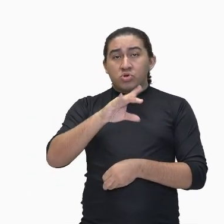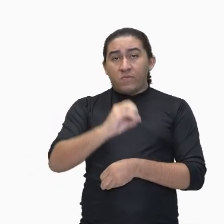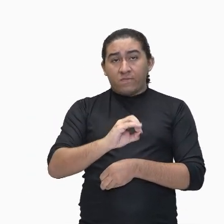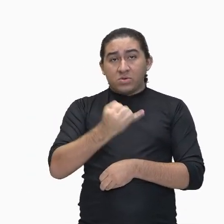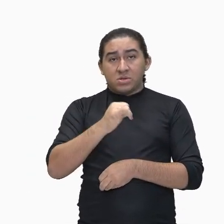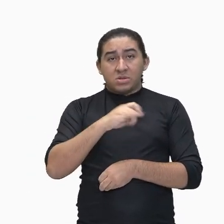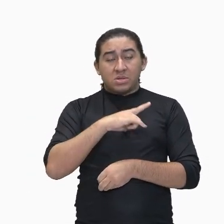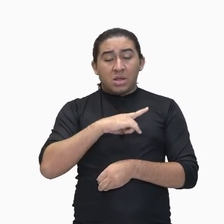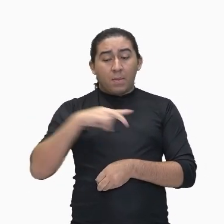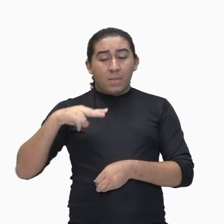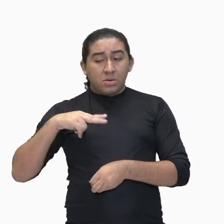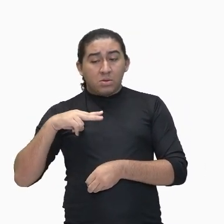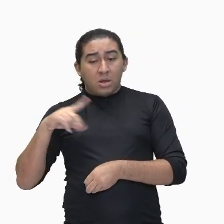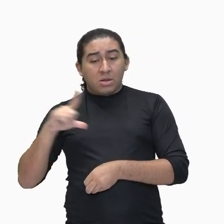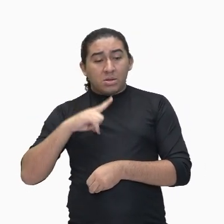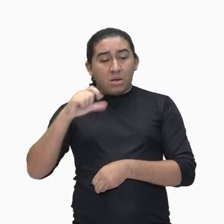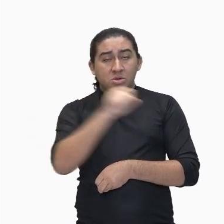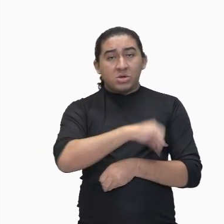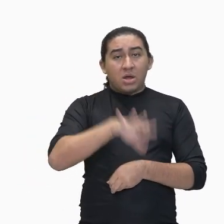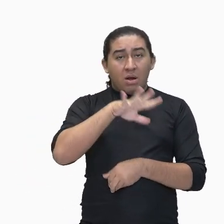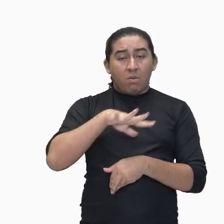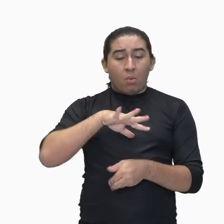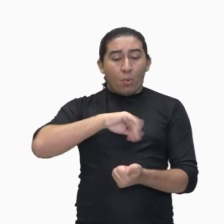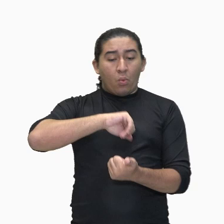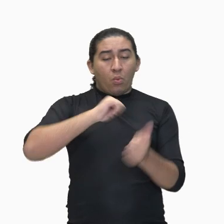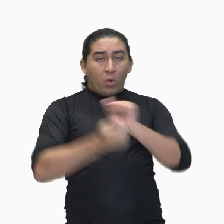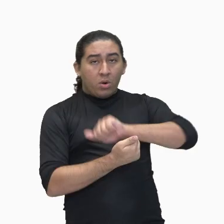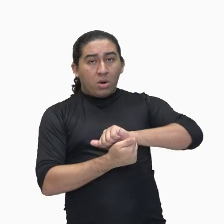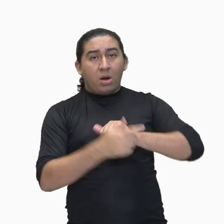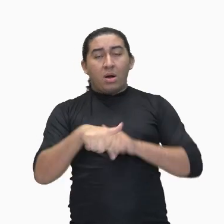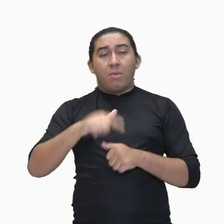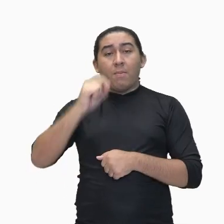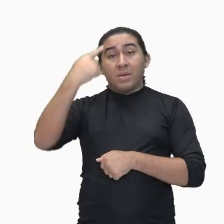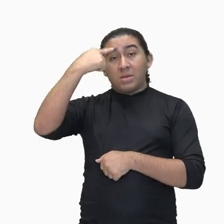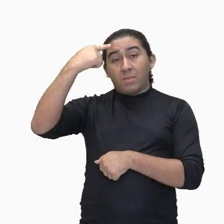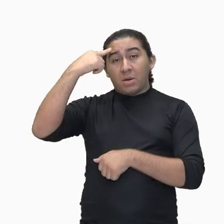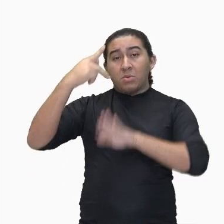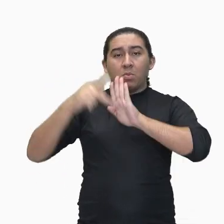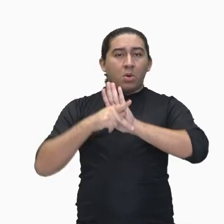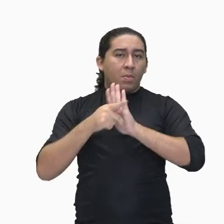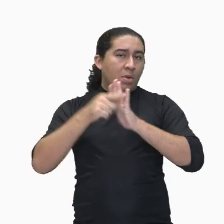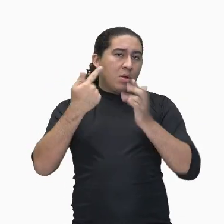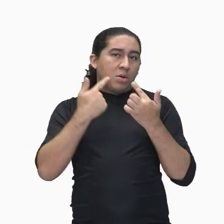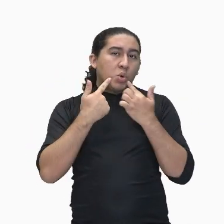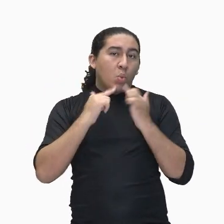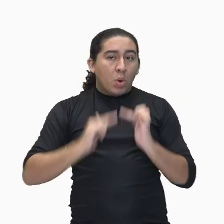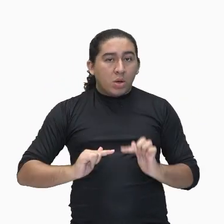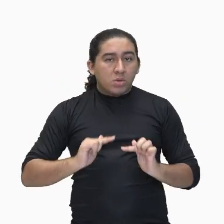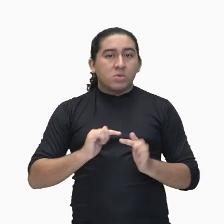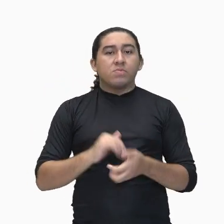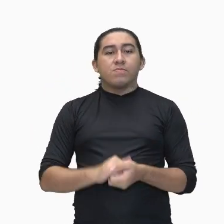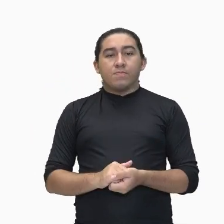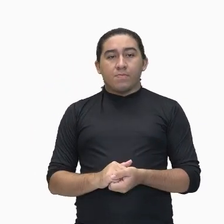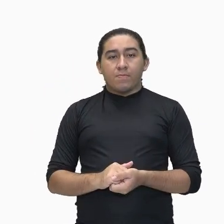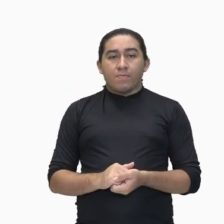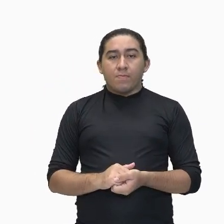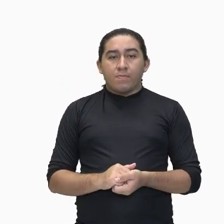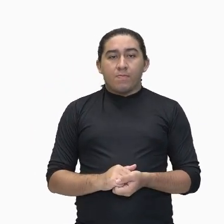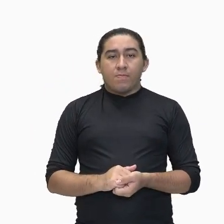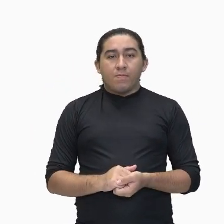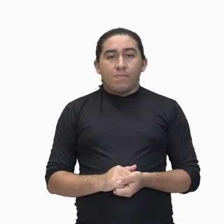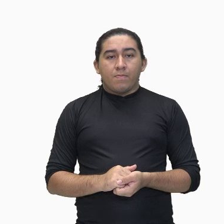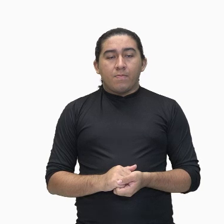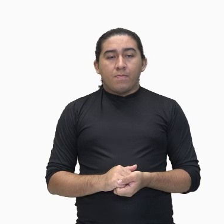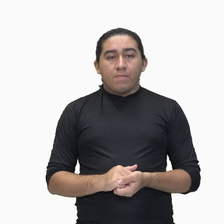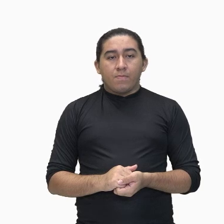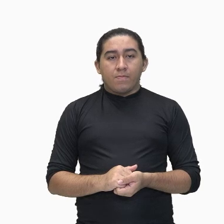parte do particular para o geral. Então, é um movimento do pensamento e da linguagem, que nós vimos, que